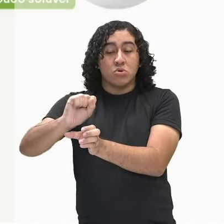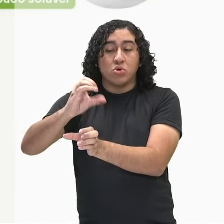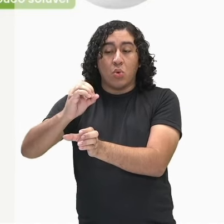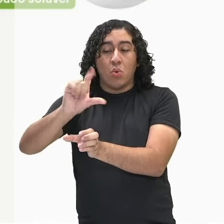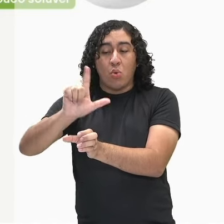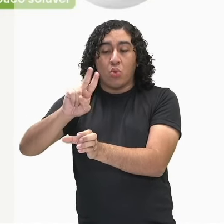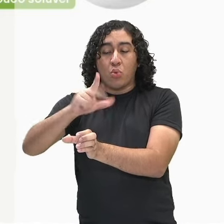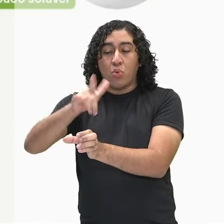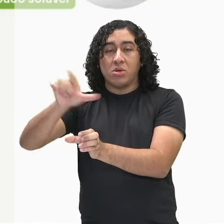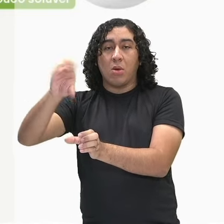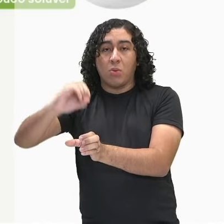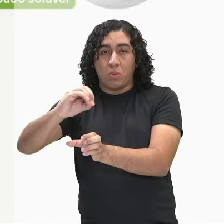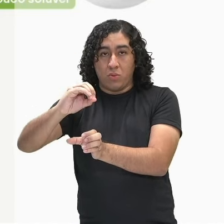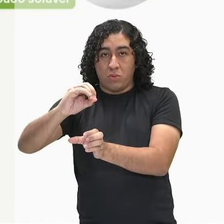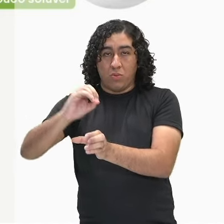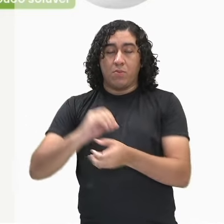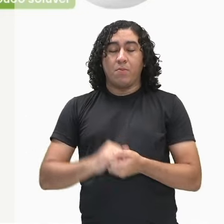solução.